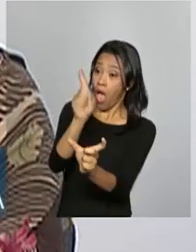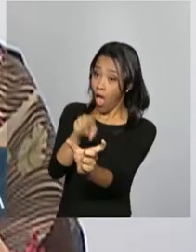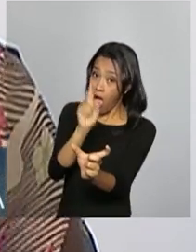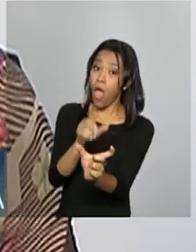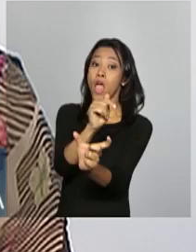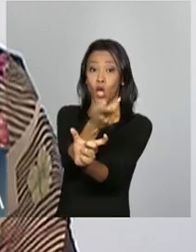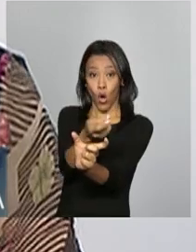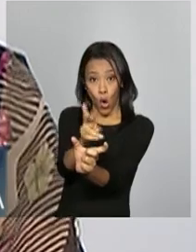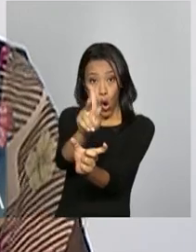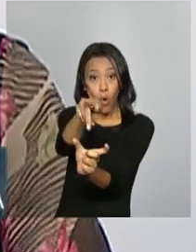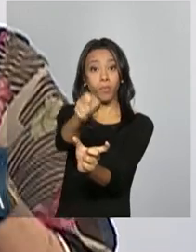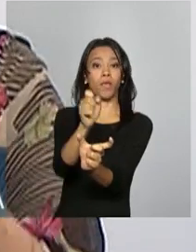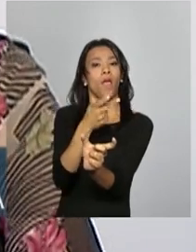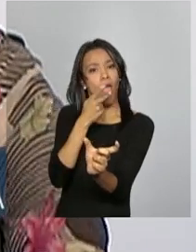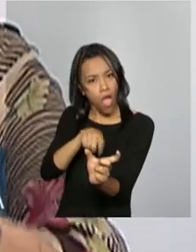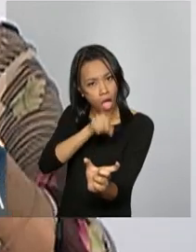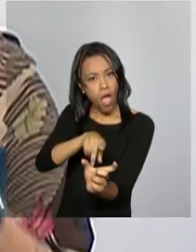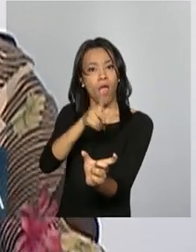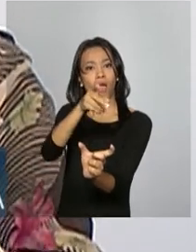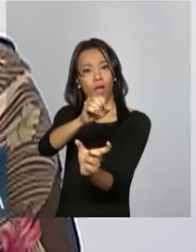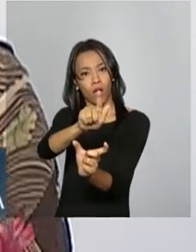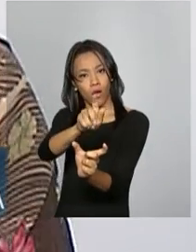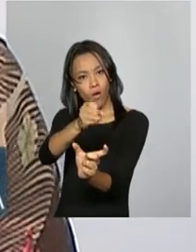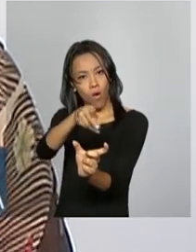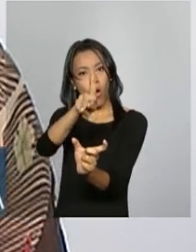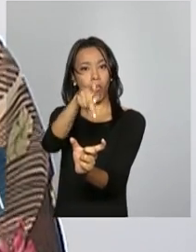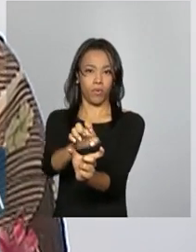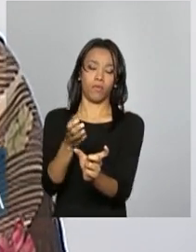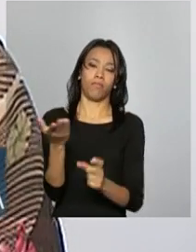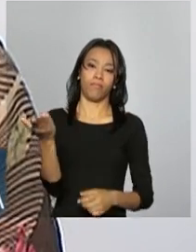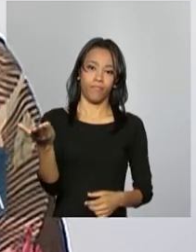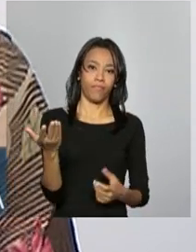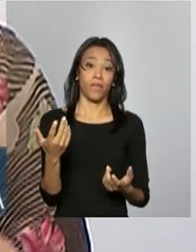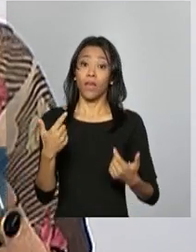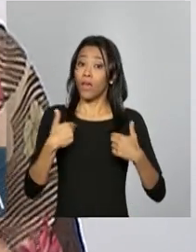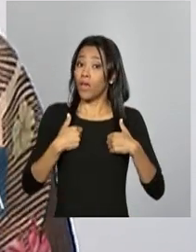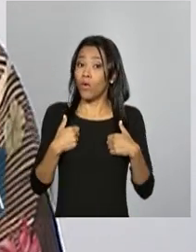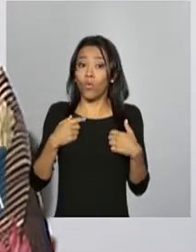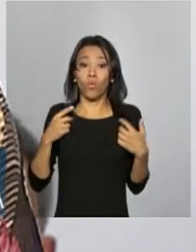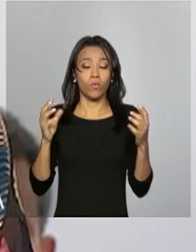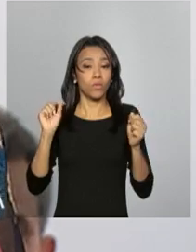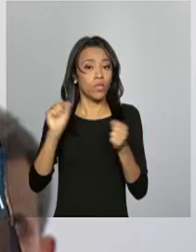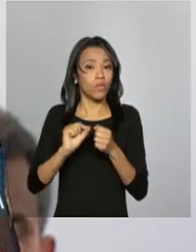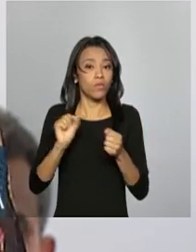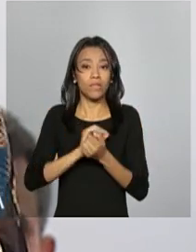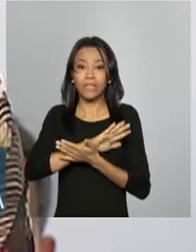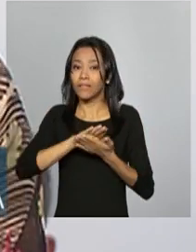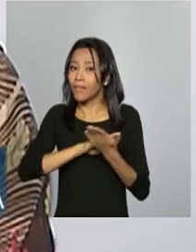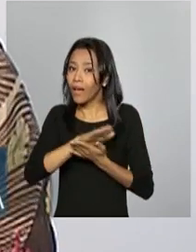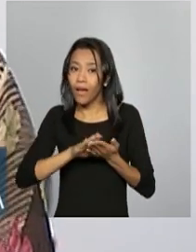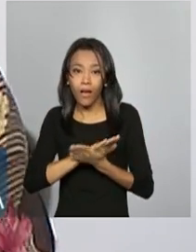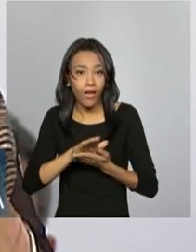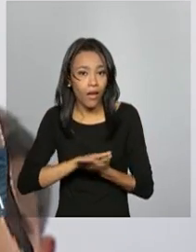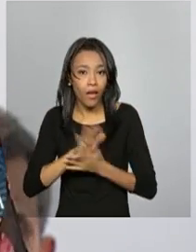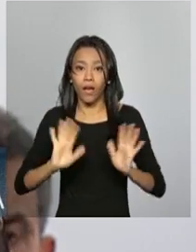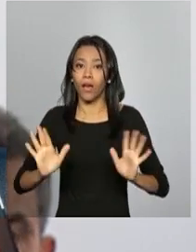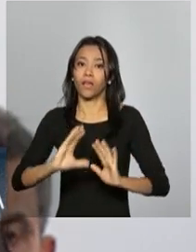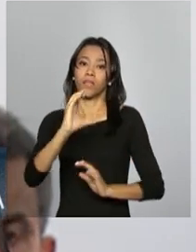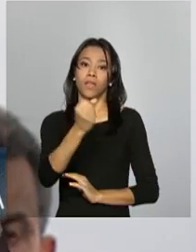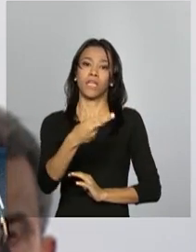golpe por um motivo. Não há crime. Eu nunca, nunca